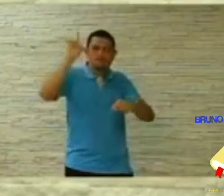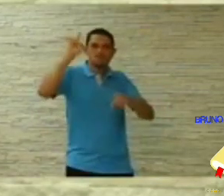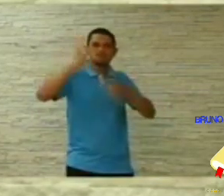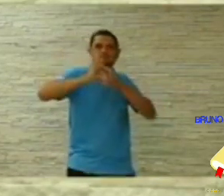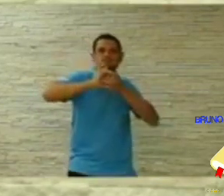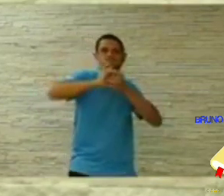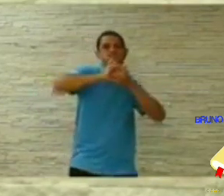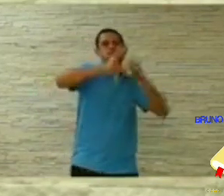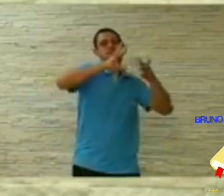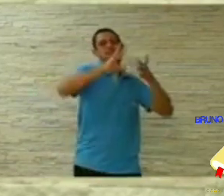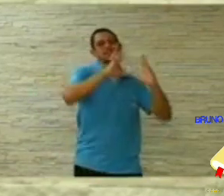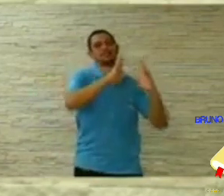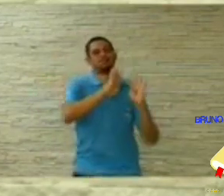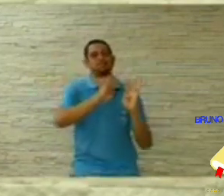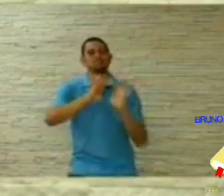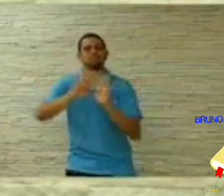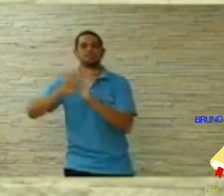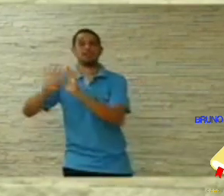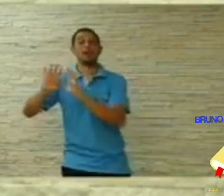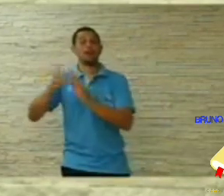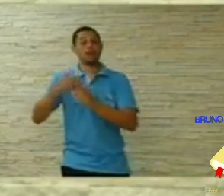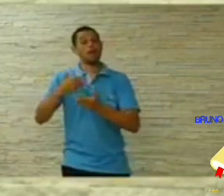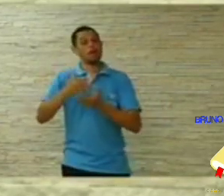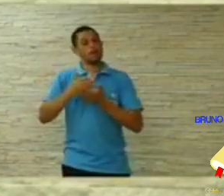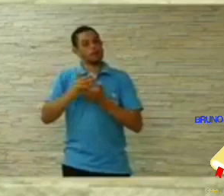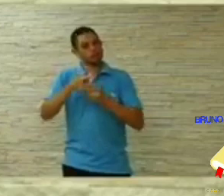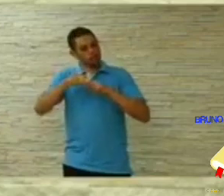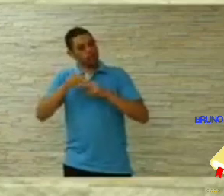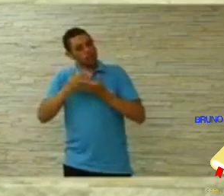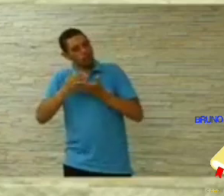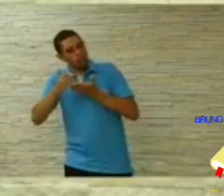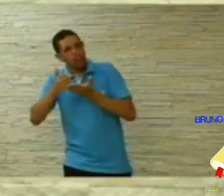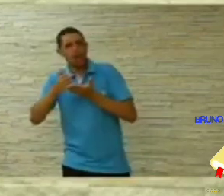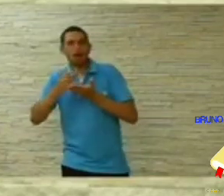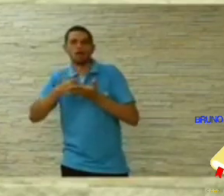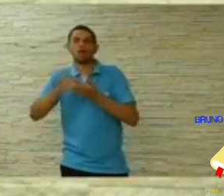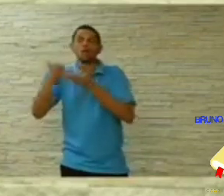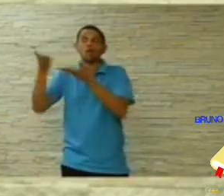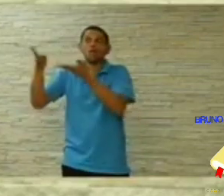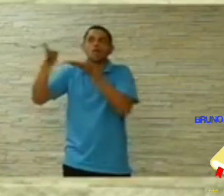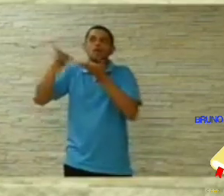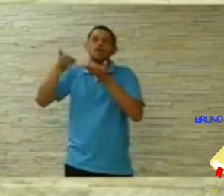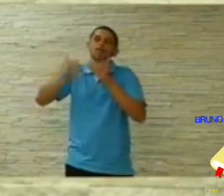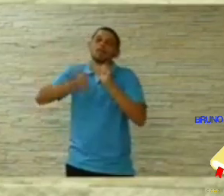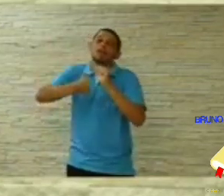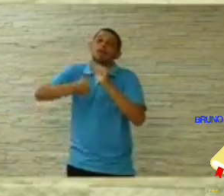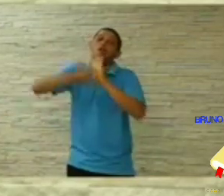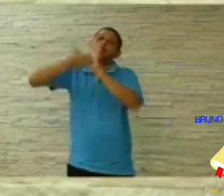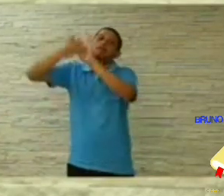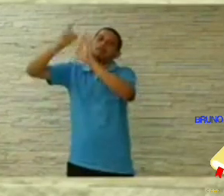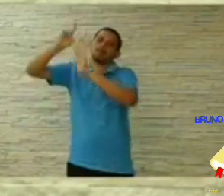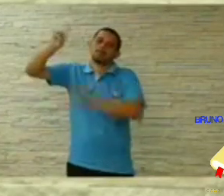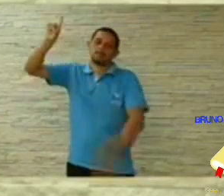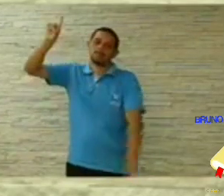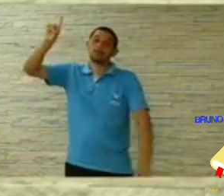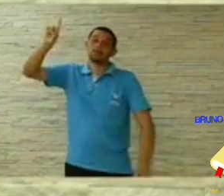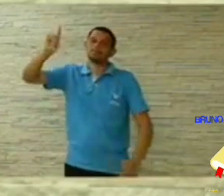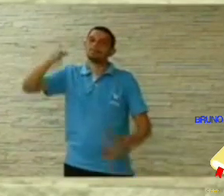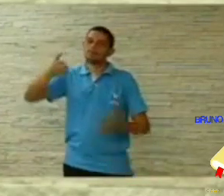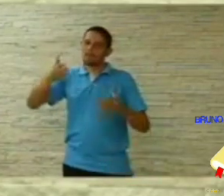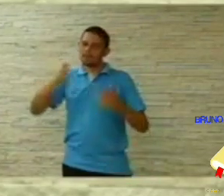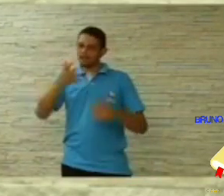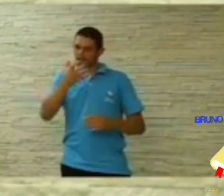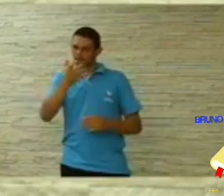eles começam com um convite de louvor a Deus. E eu queria meditar neste Salmo 113, que eles cantavam,